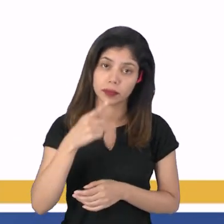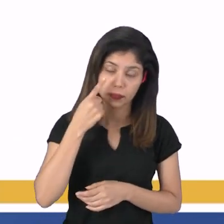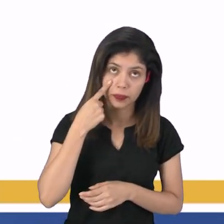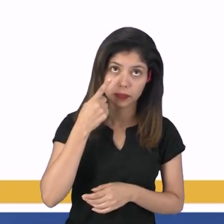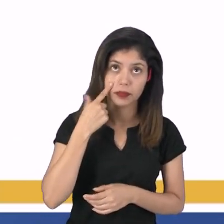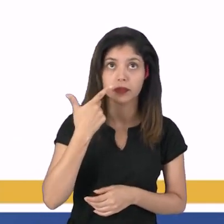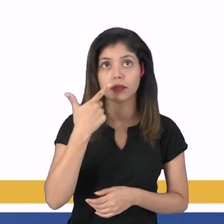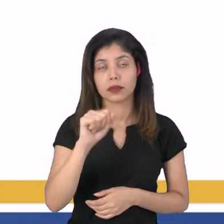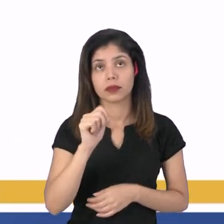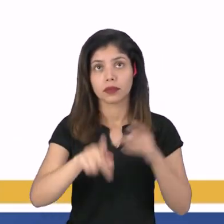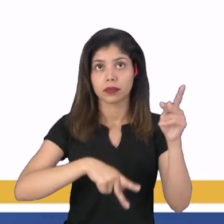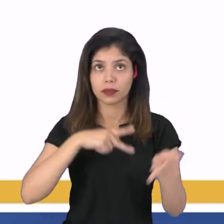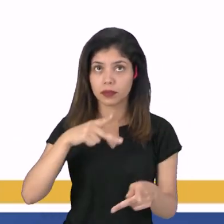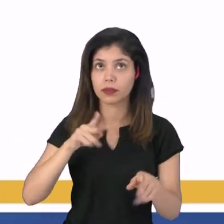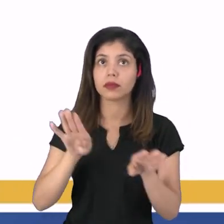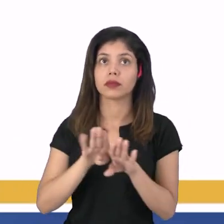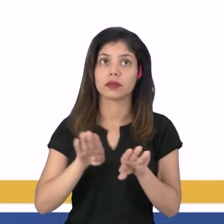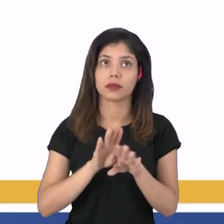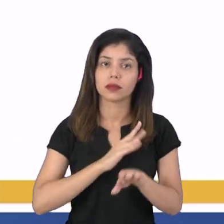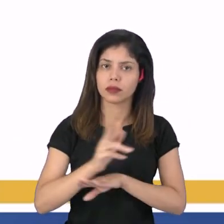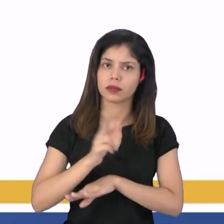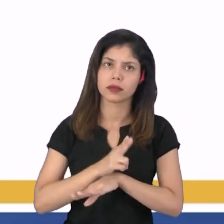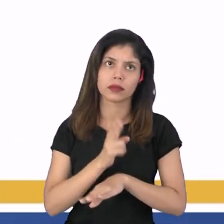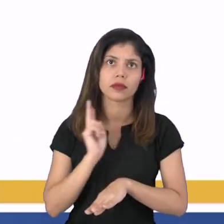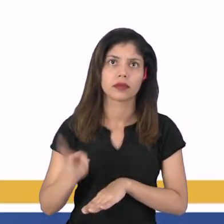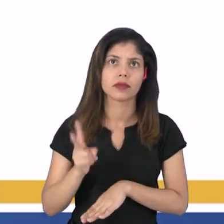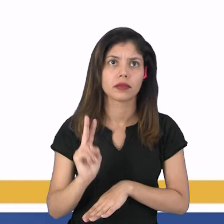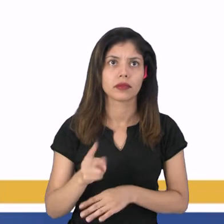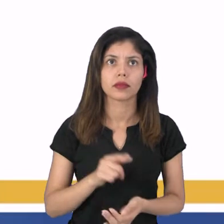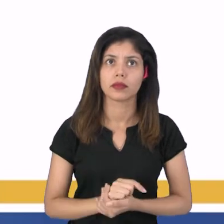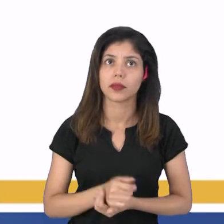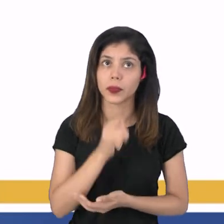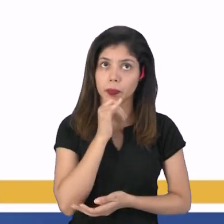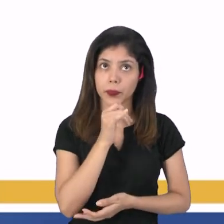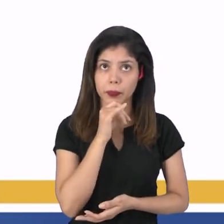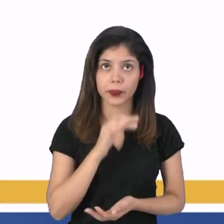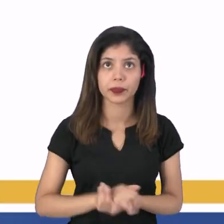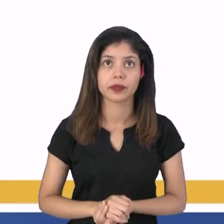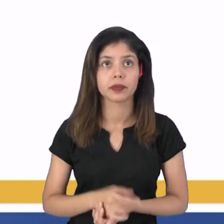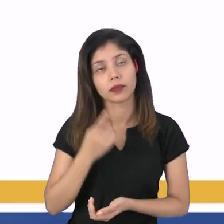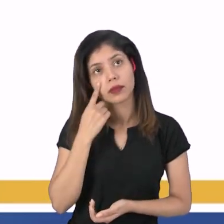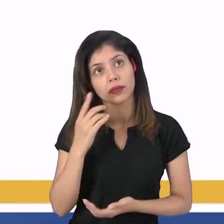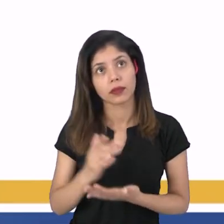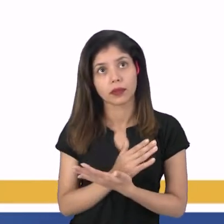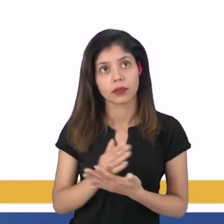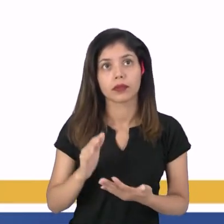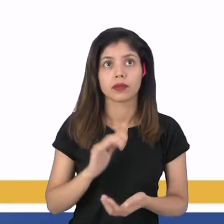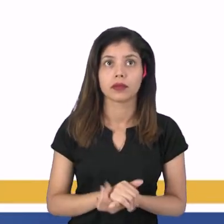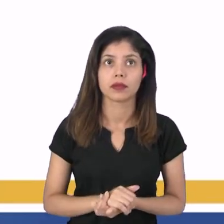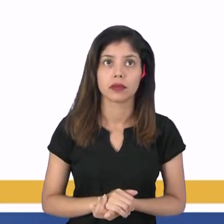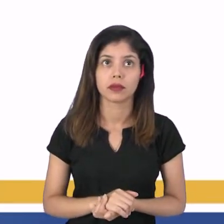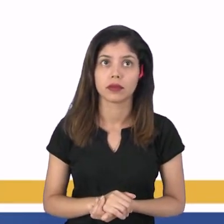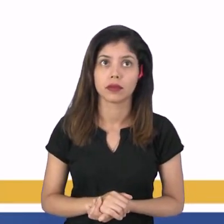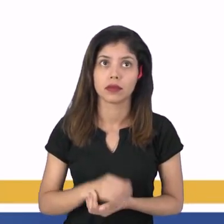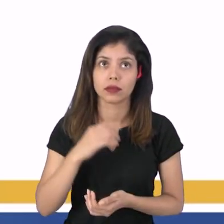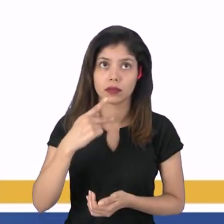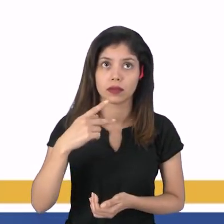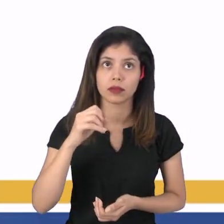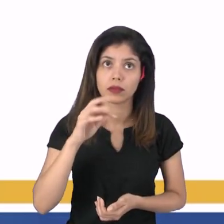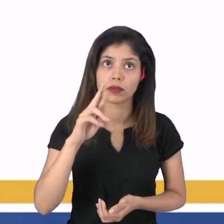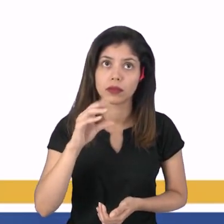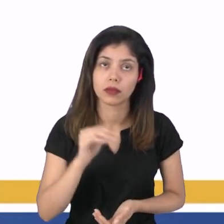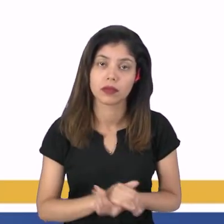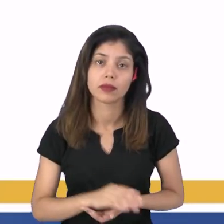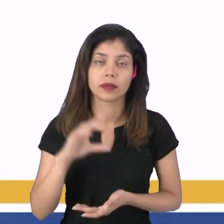são frequentes os exemplos de palavras formadas por derivação regressiva. Vamos ver alguns. Nós temos o